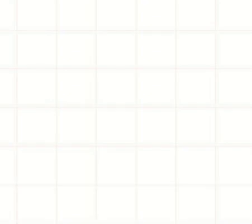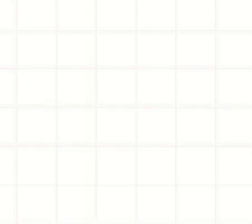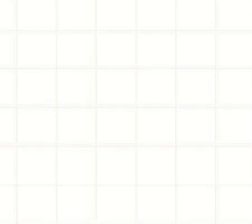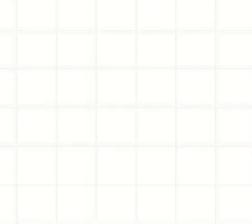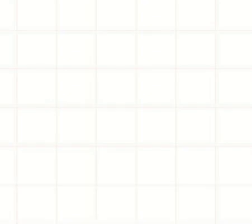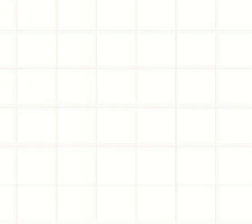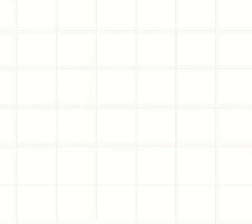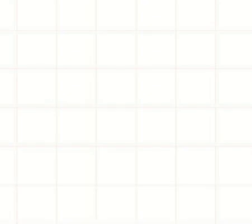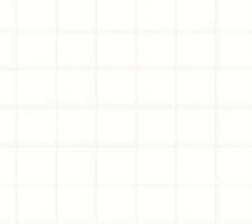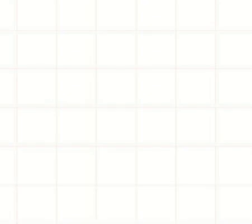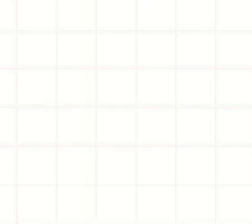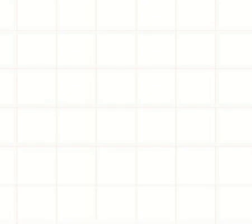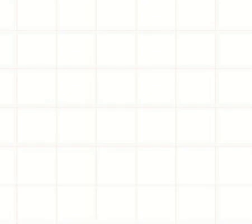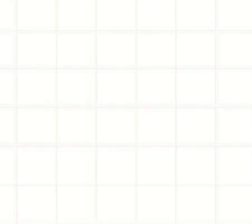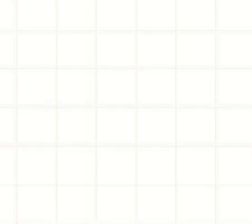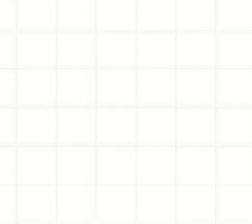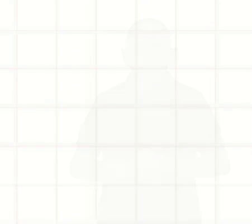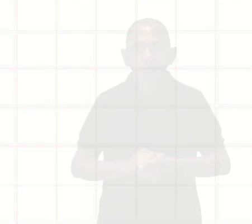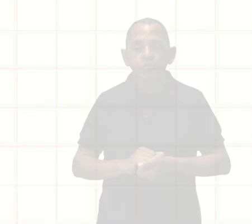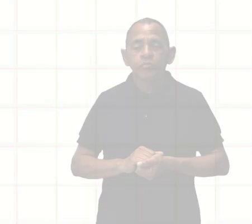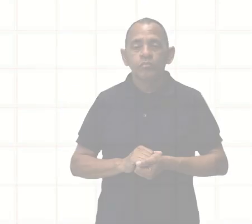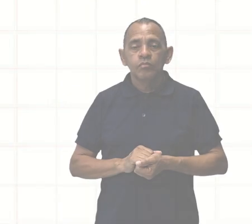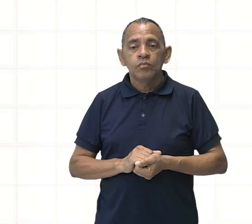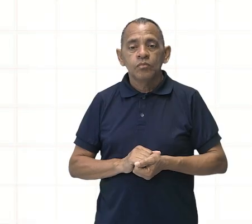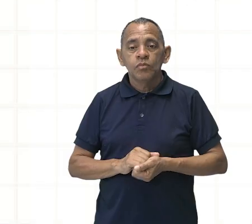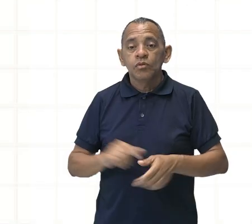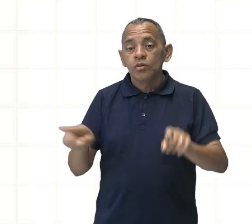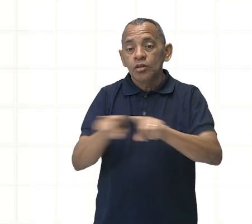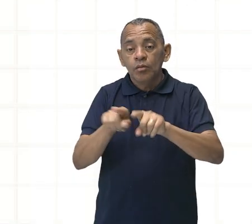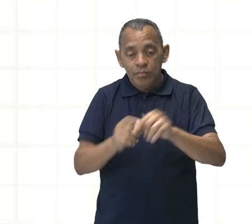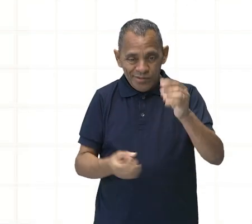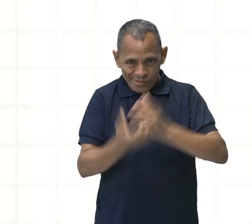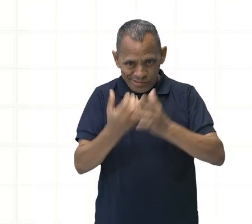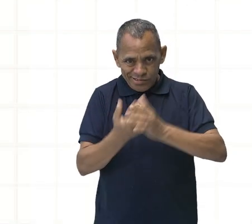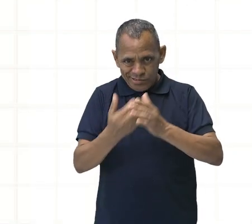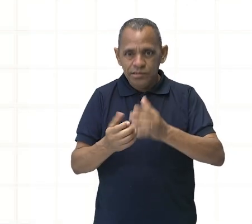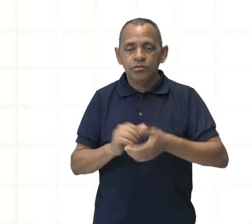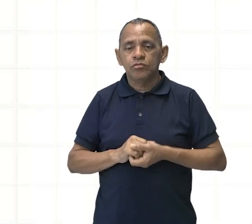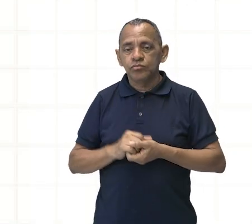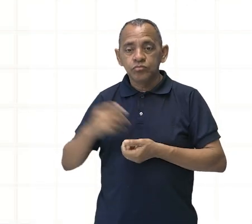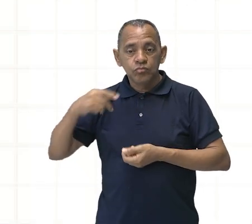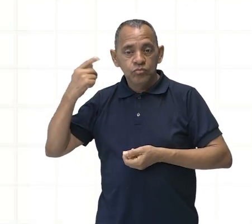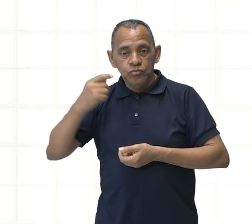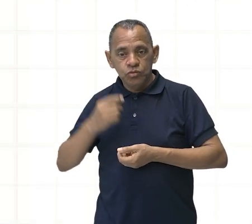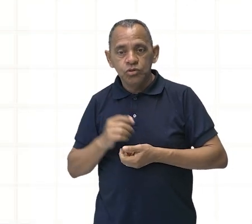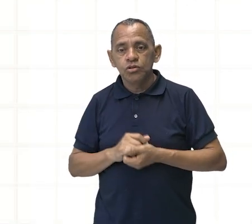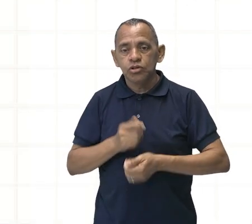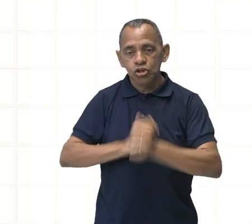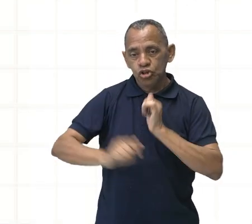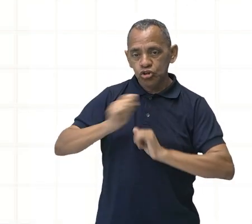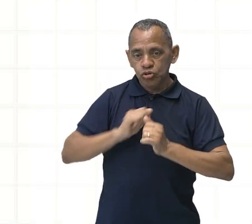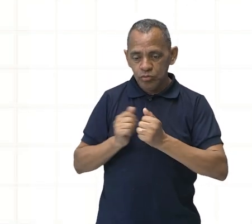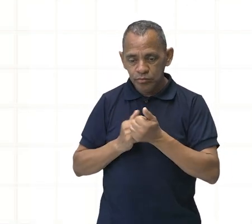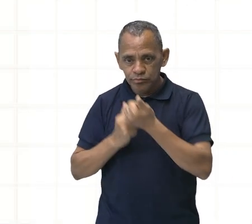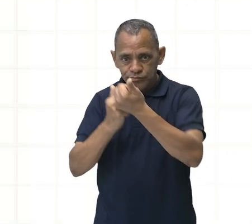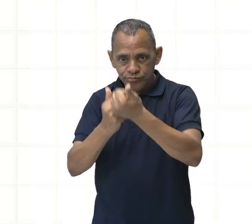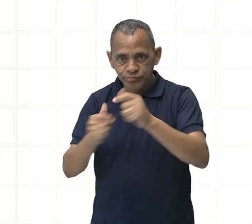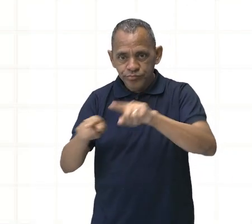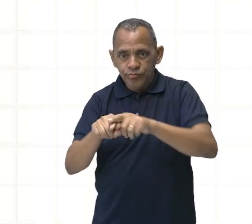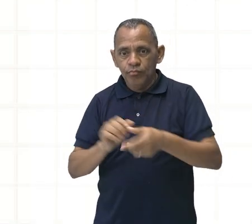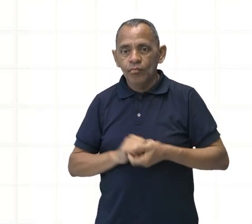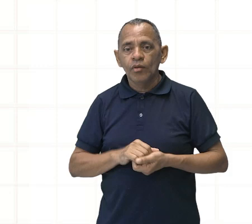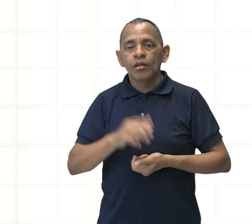que preparam o terreno para o crescimento econômico sustentável. Então, já